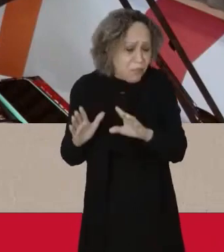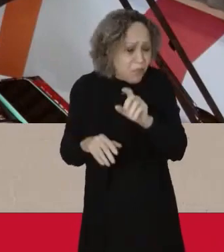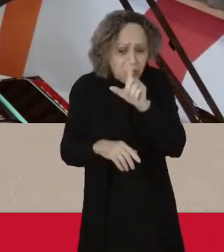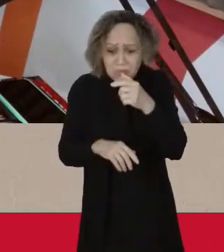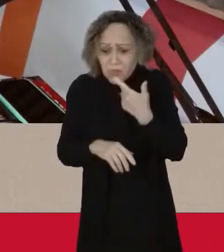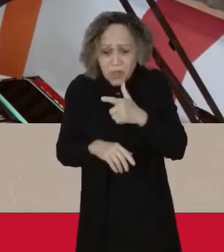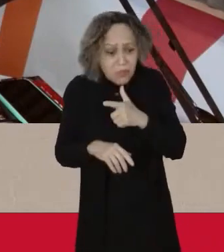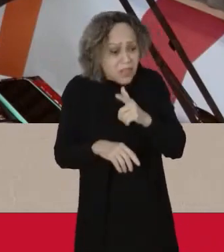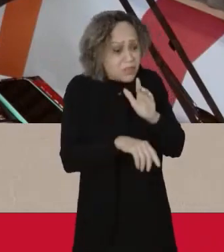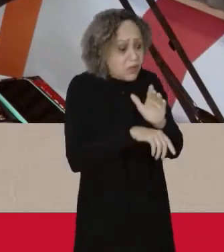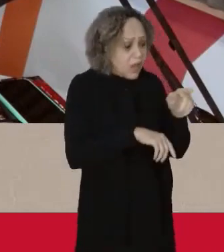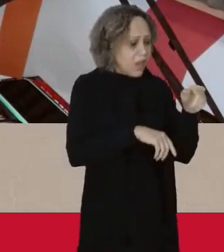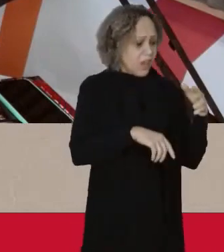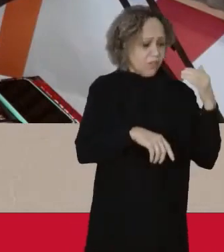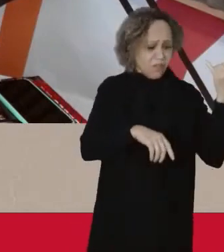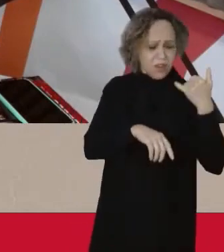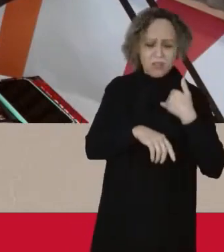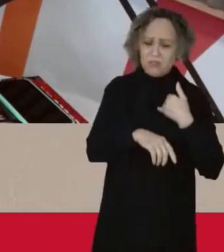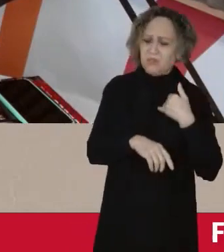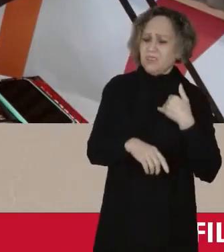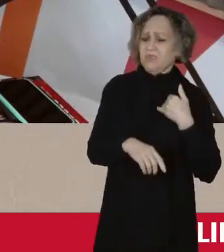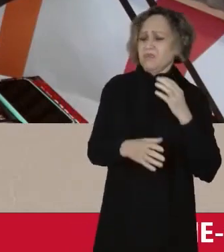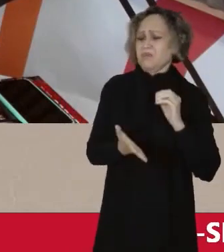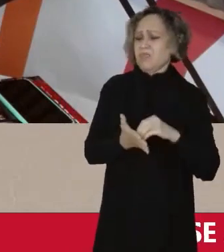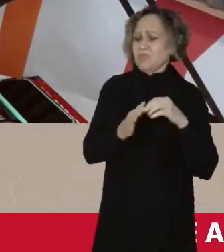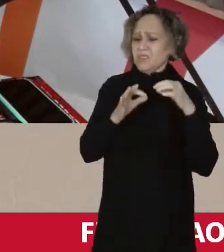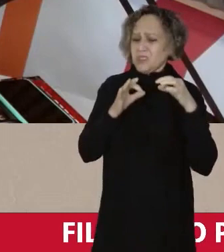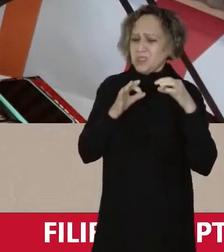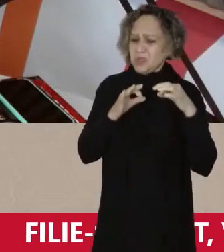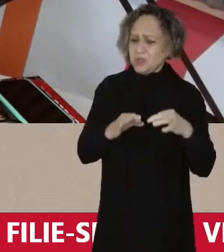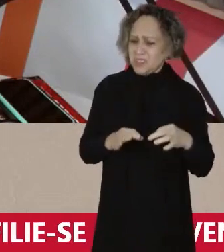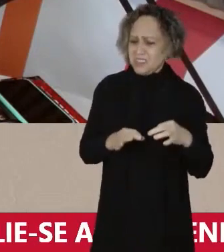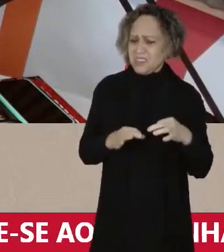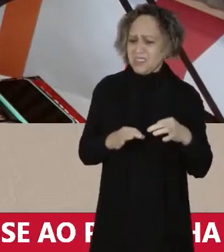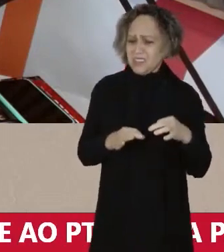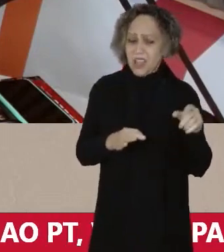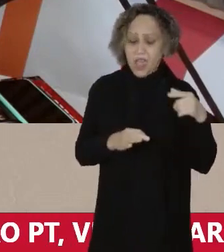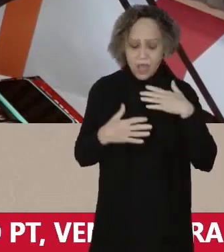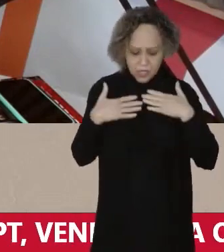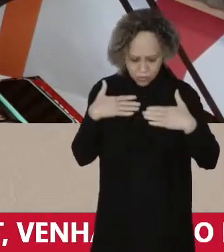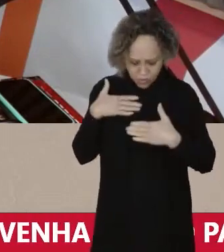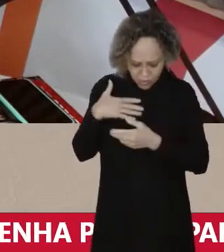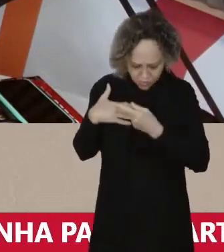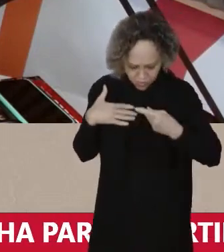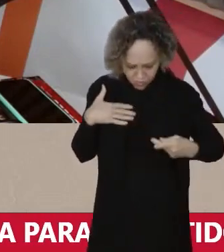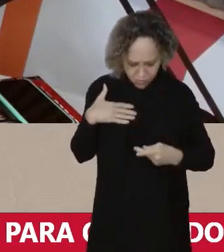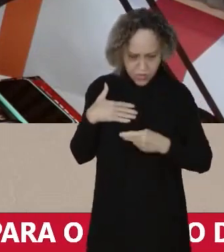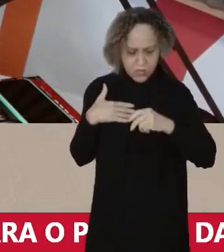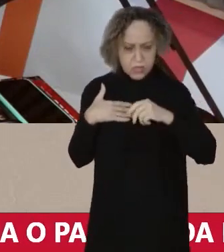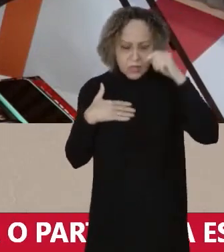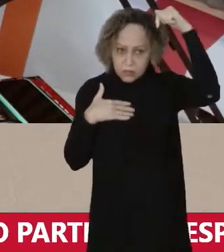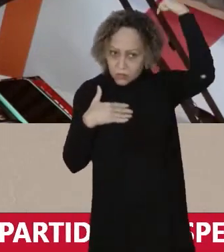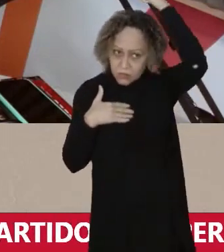camiseta de São Jorge, você sabia que ela tinha fé. É Uhum. injusto. Teve famílias